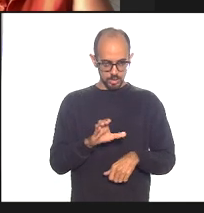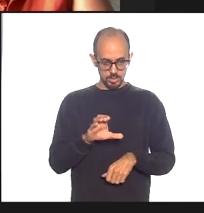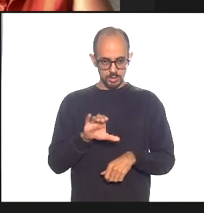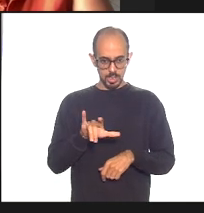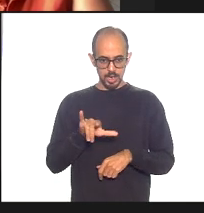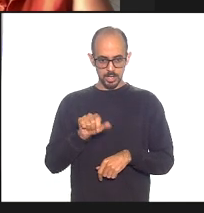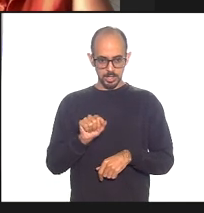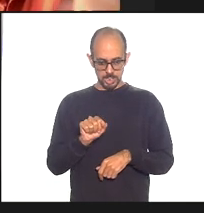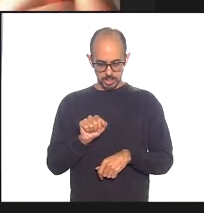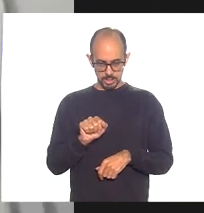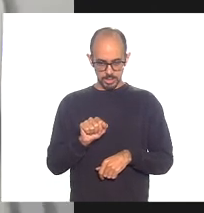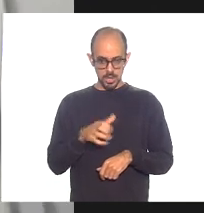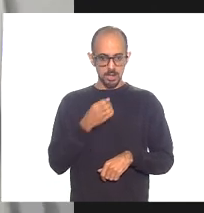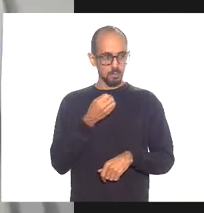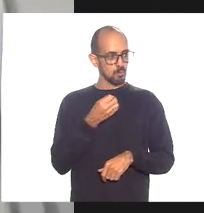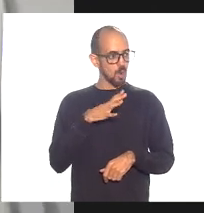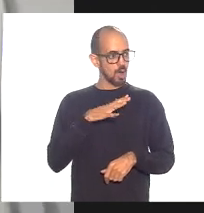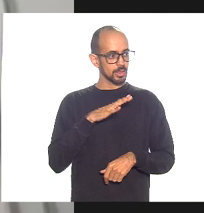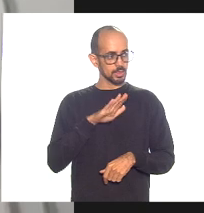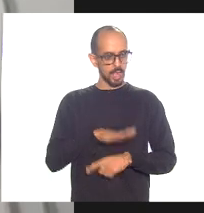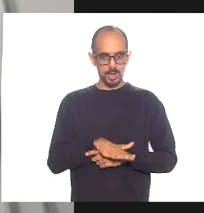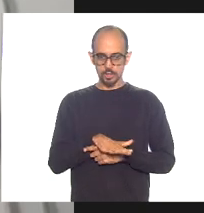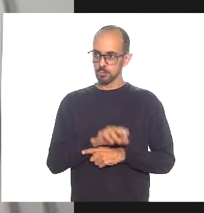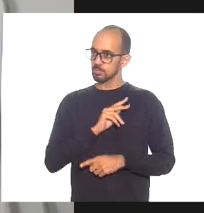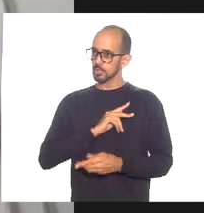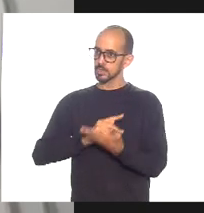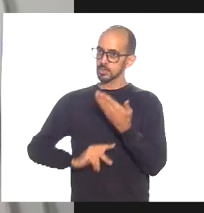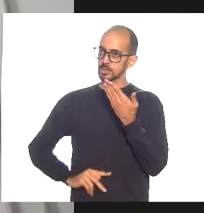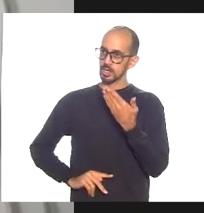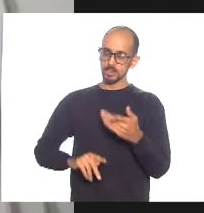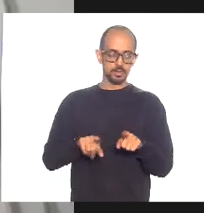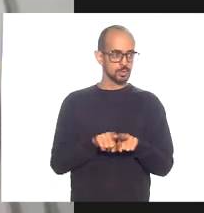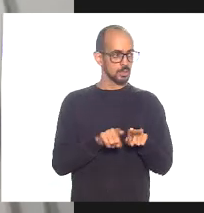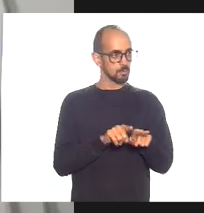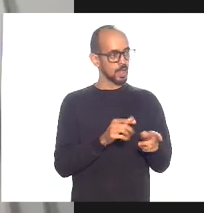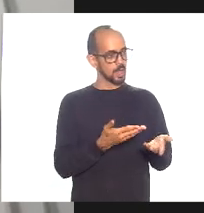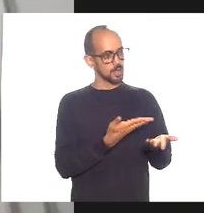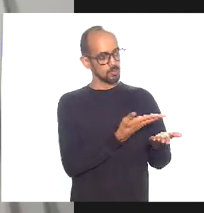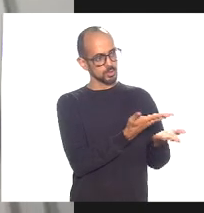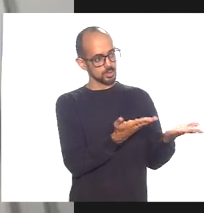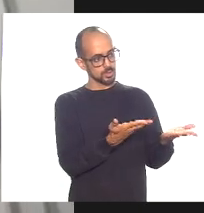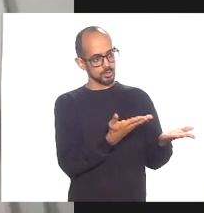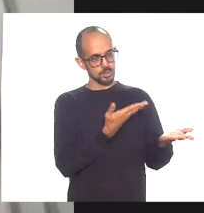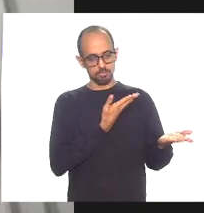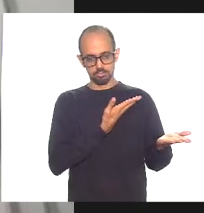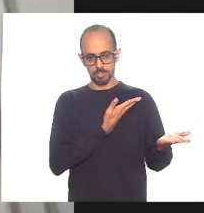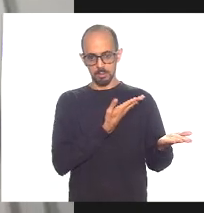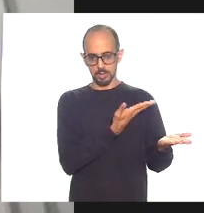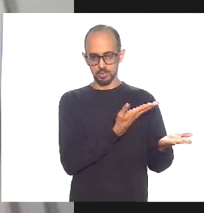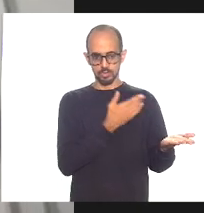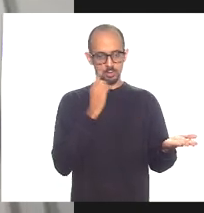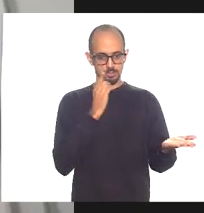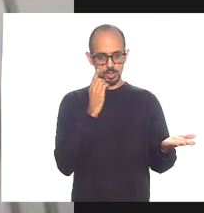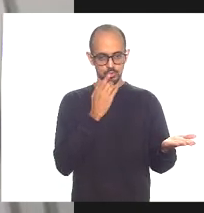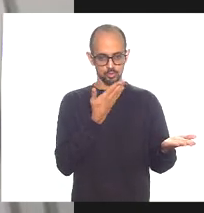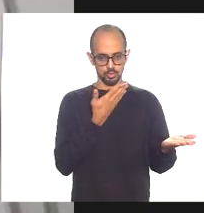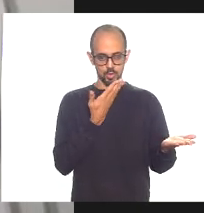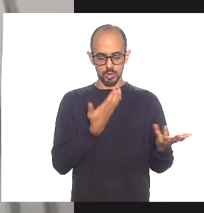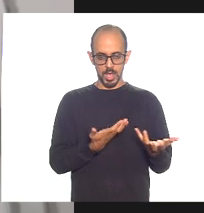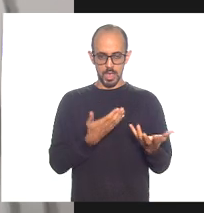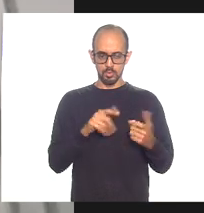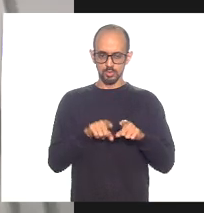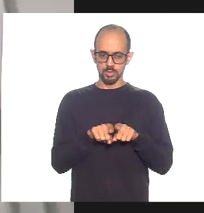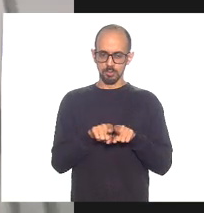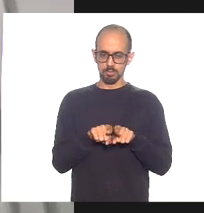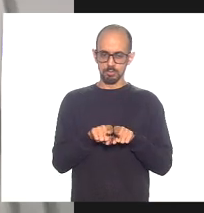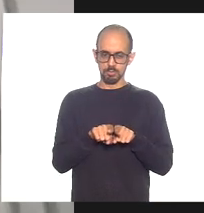Boa tarde, presidente. Boa tarde, colegas deputados e deputadas. Eu gostaria também, né,